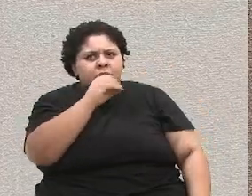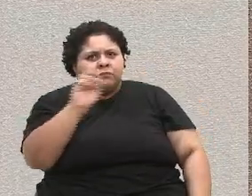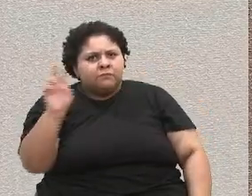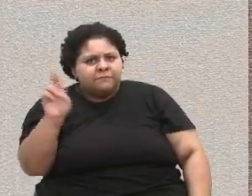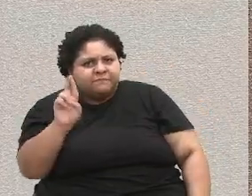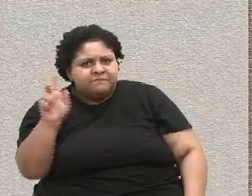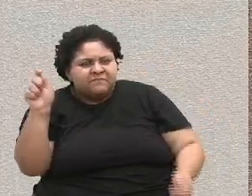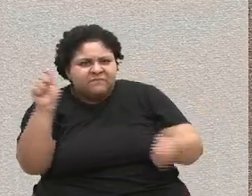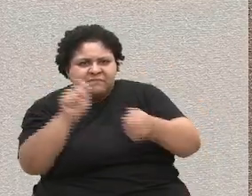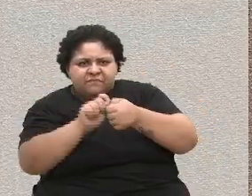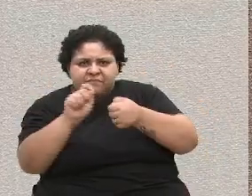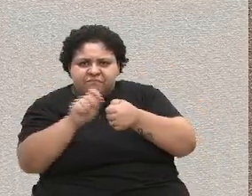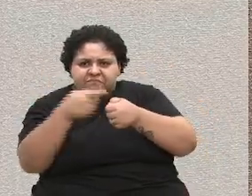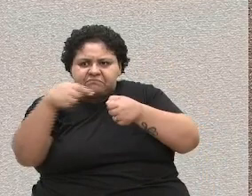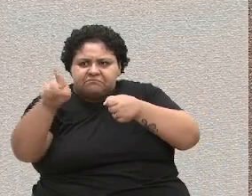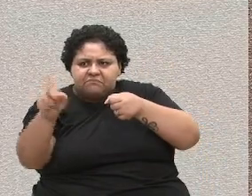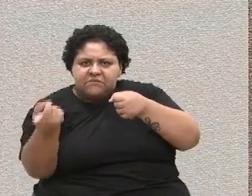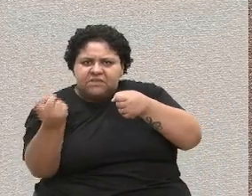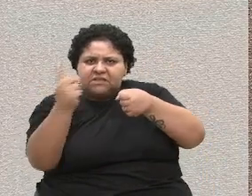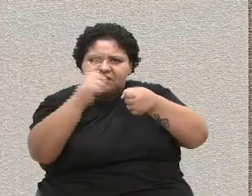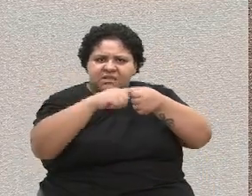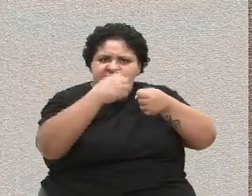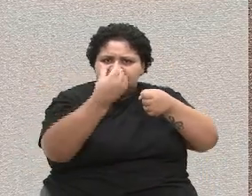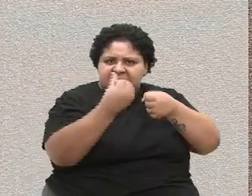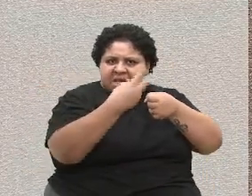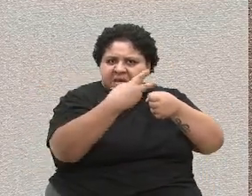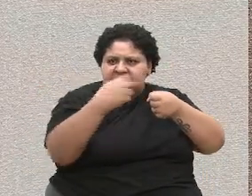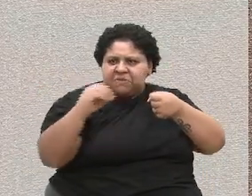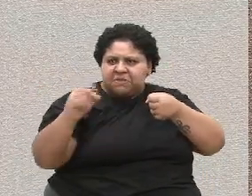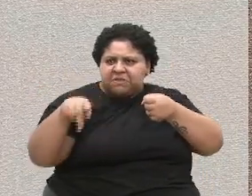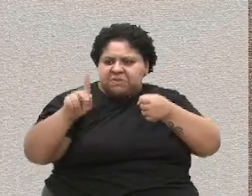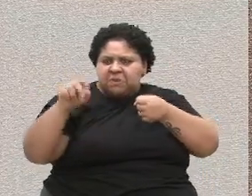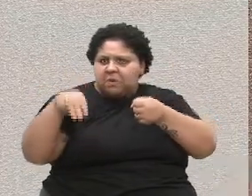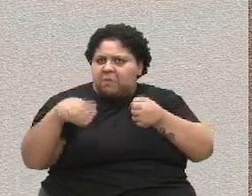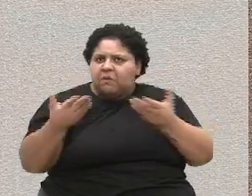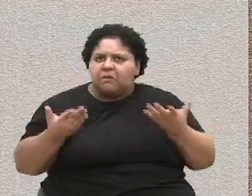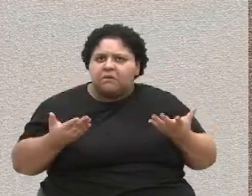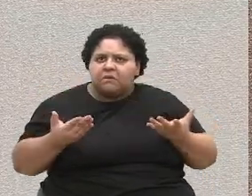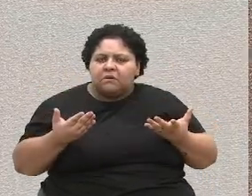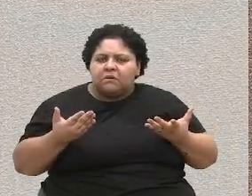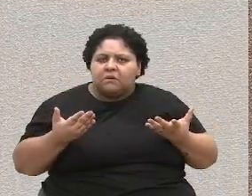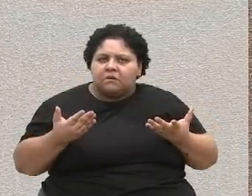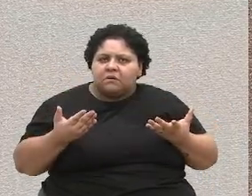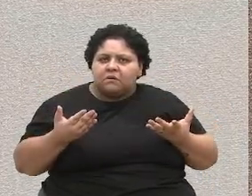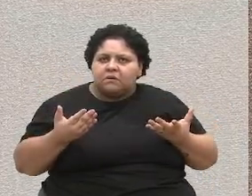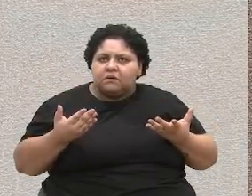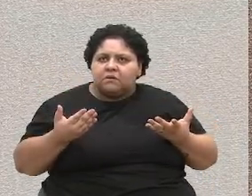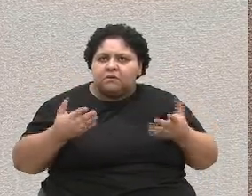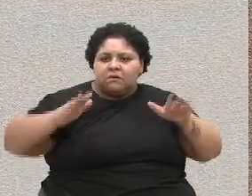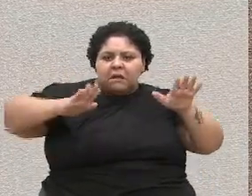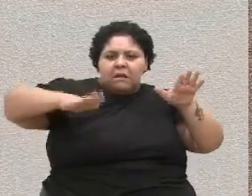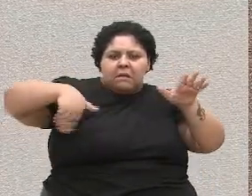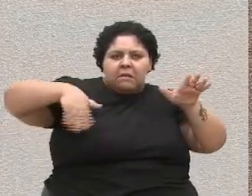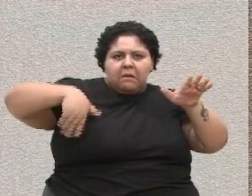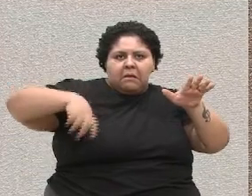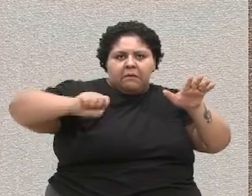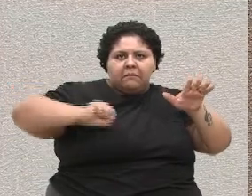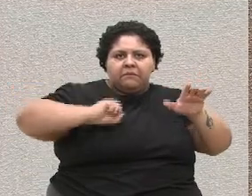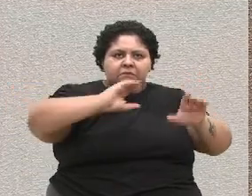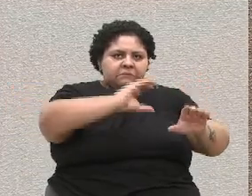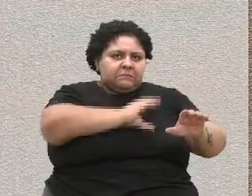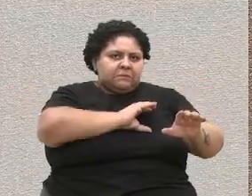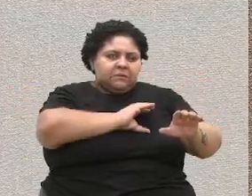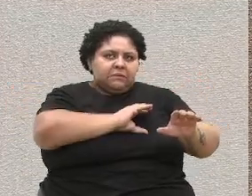para fazer um trajeto de 100, 200 quilômetros. E você vai às praias do litoral de Santa Catarina, ou